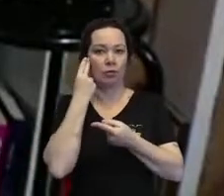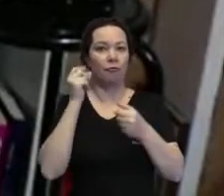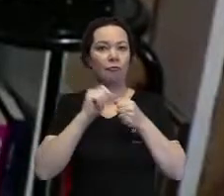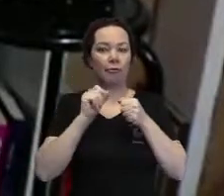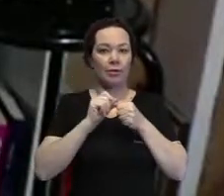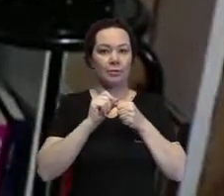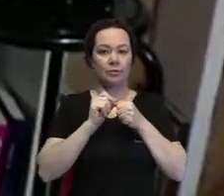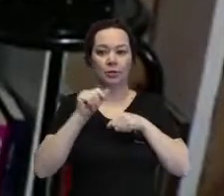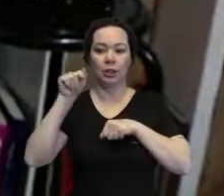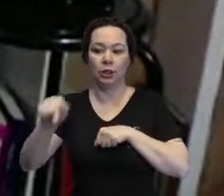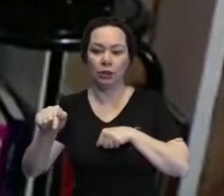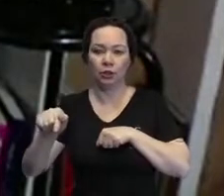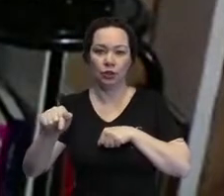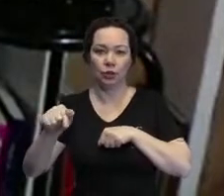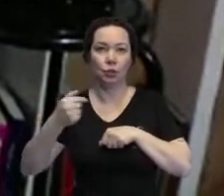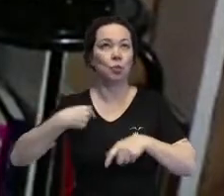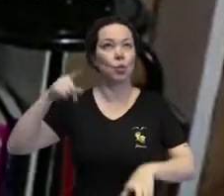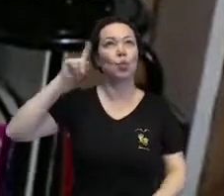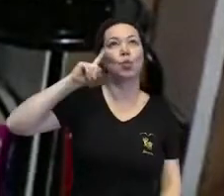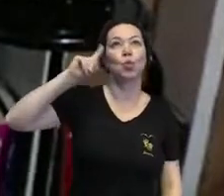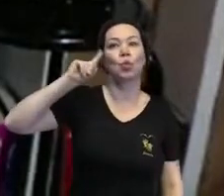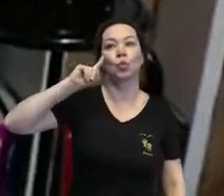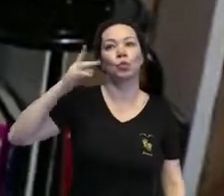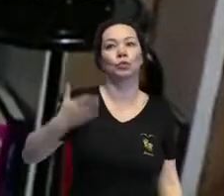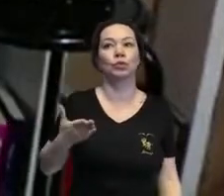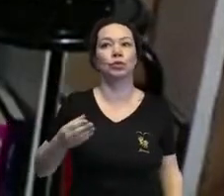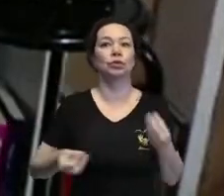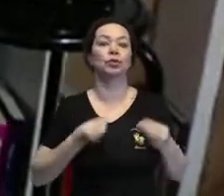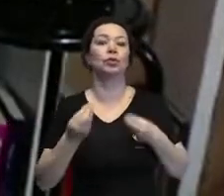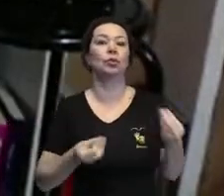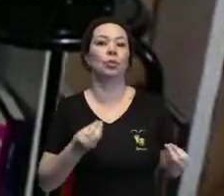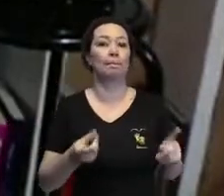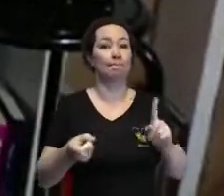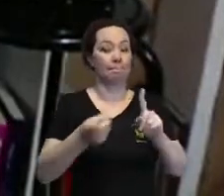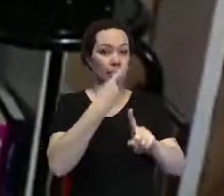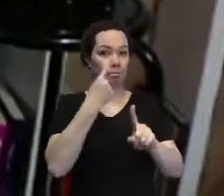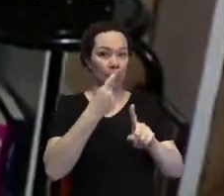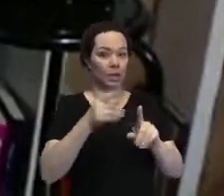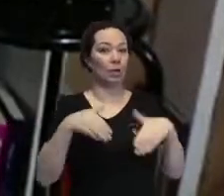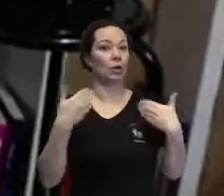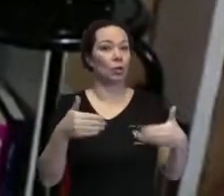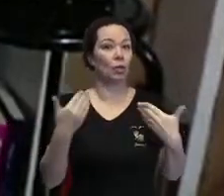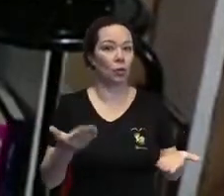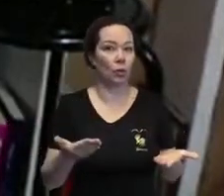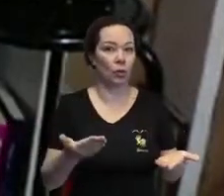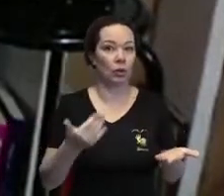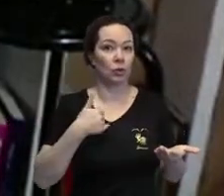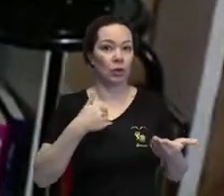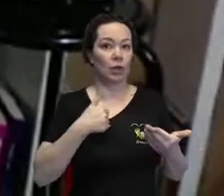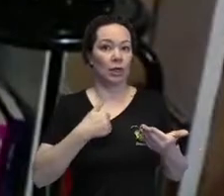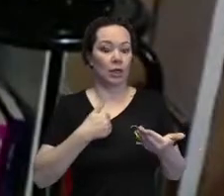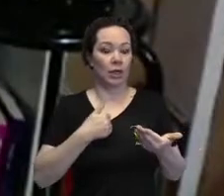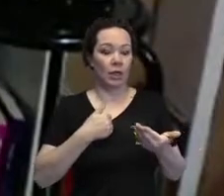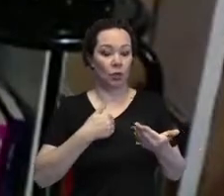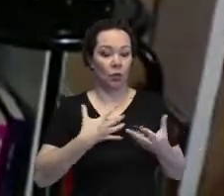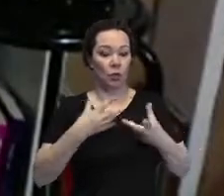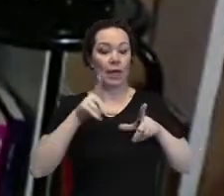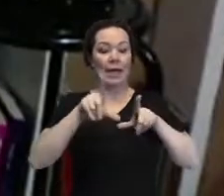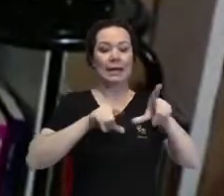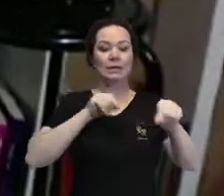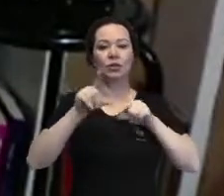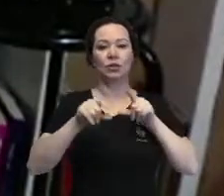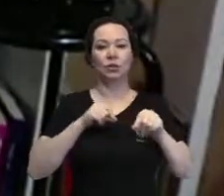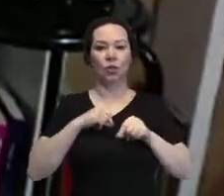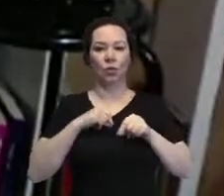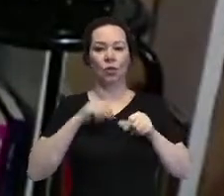a solidariedade no meu cotidiano? Primeiro, é quando eu coloco dentro do meu coração a decisão de fazer o bem para